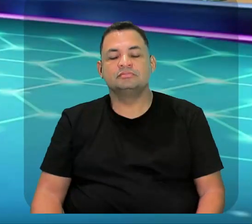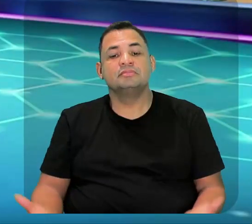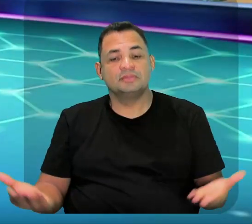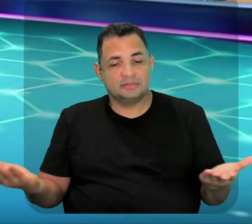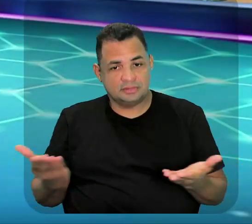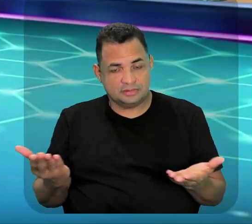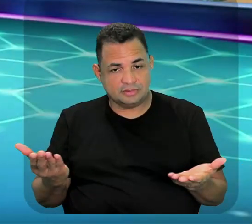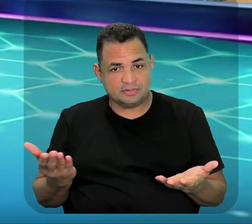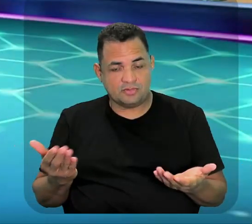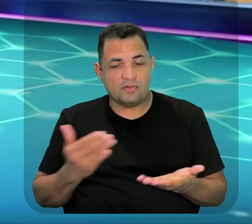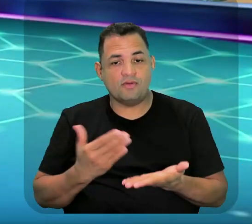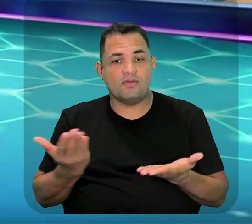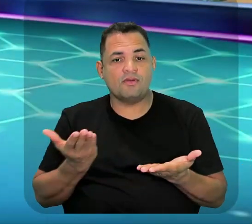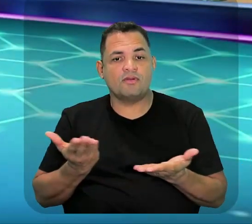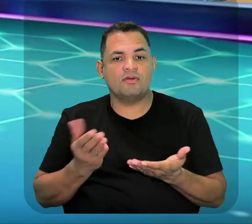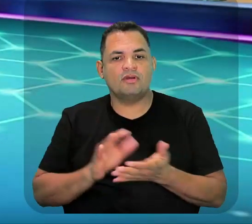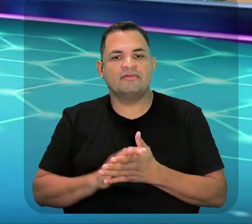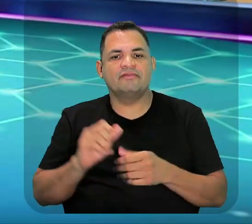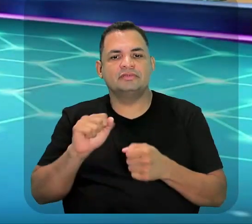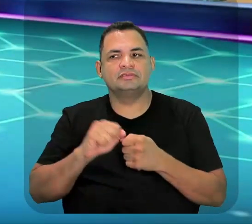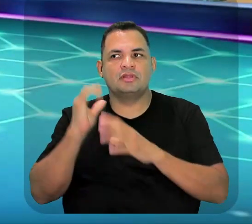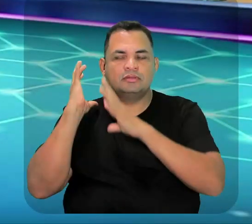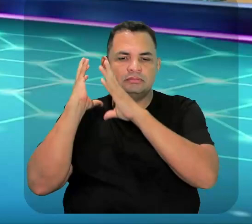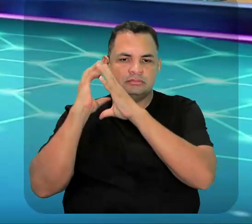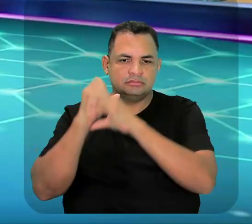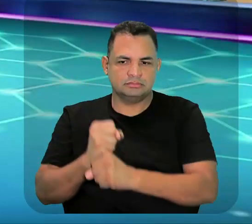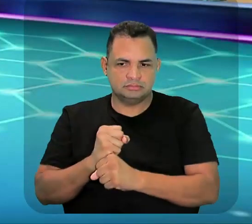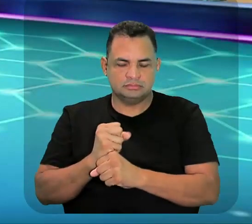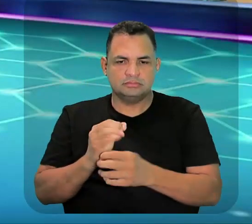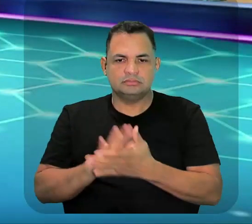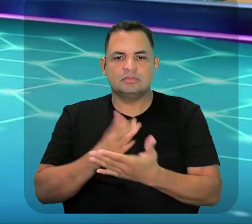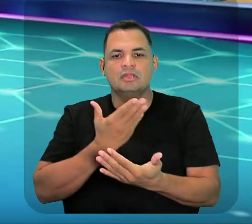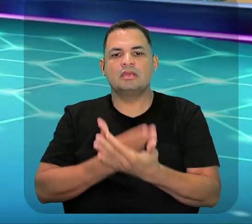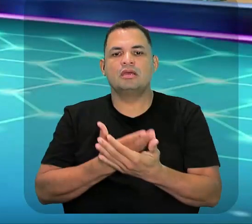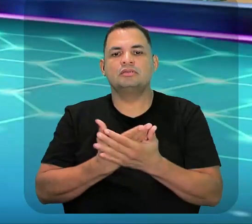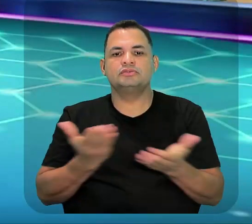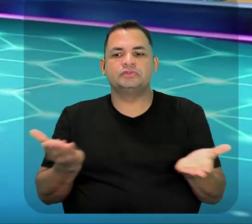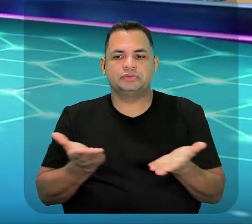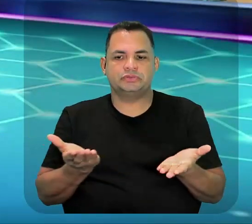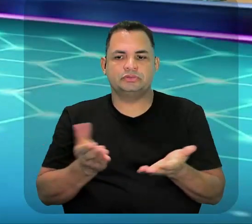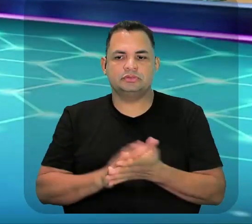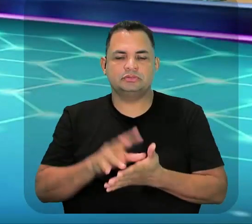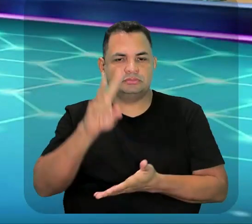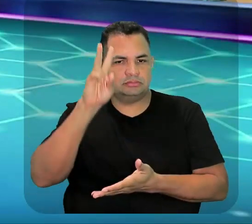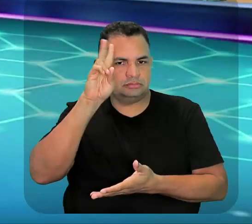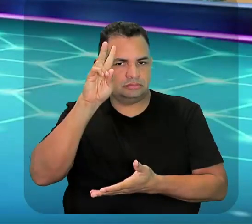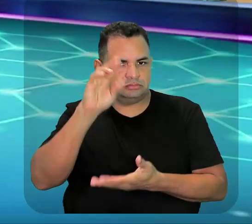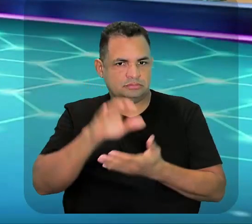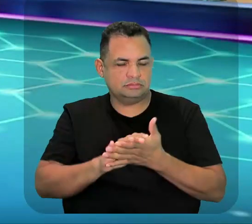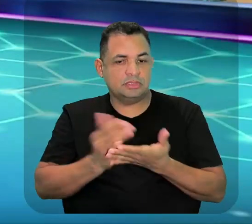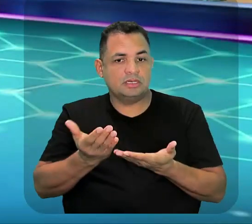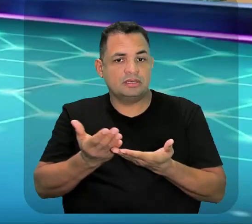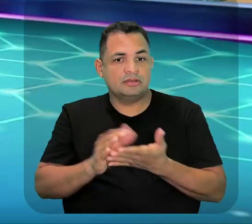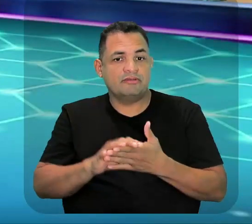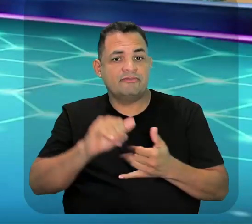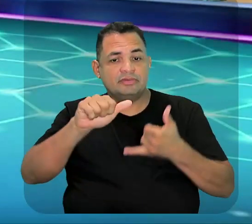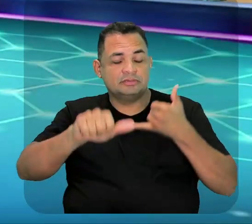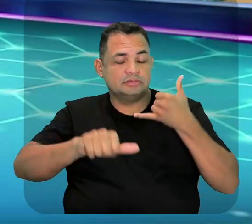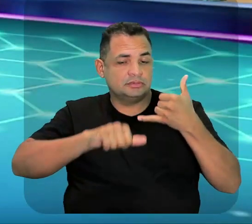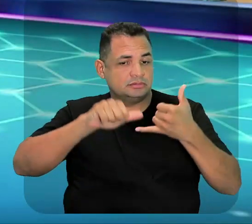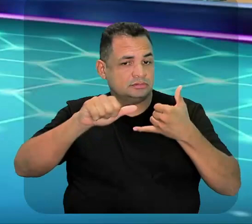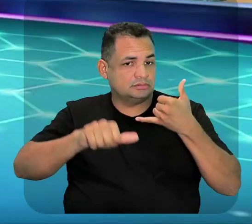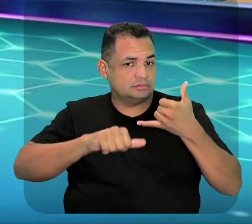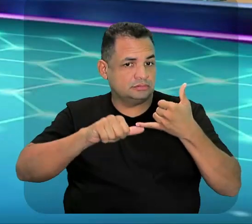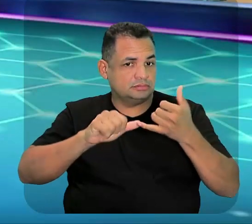vamos lá para a gente fazer a nossa revisão da aula de hoje. Lembrando que a gente está falando sobre